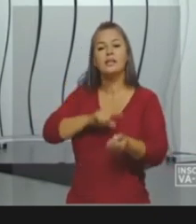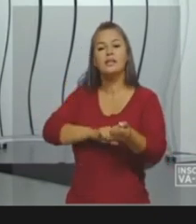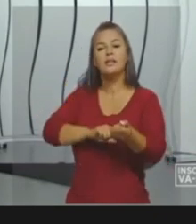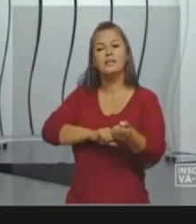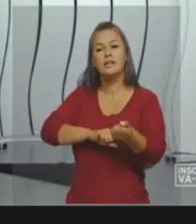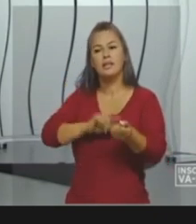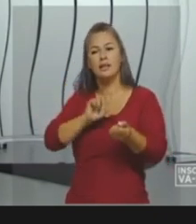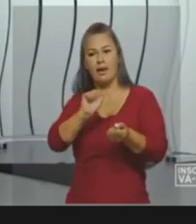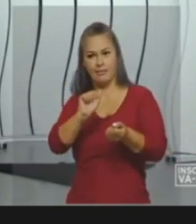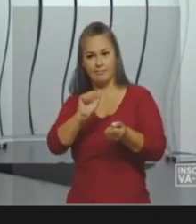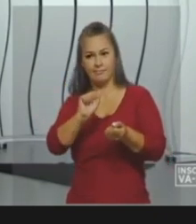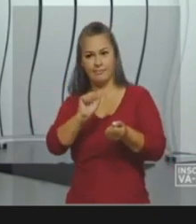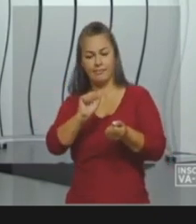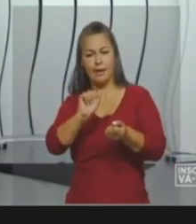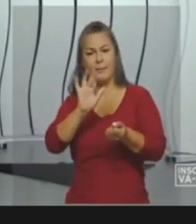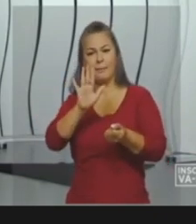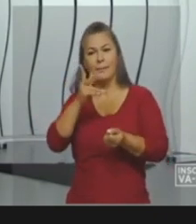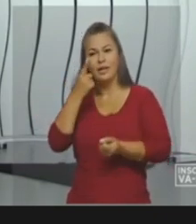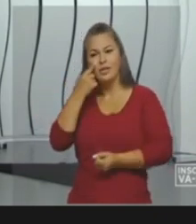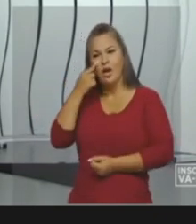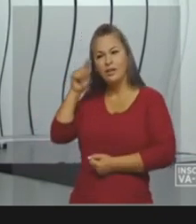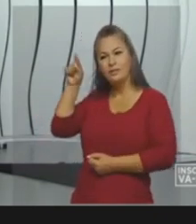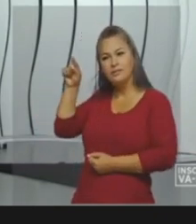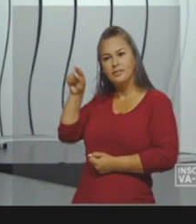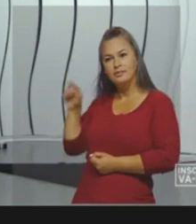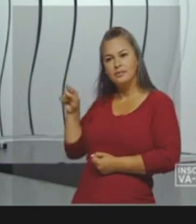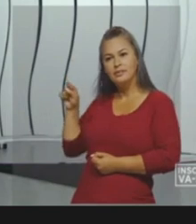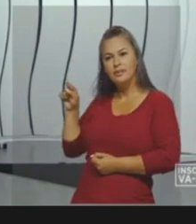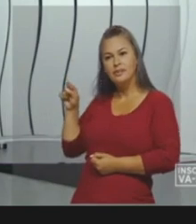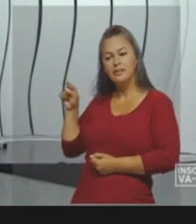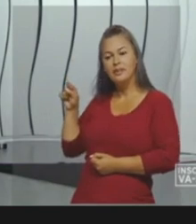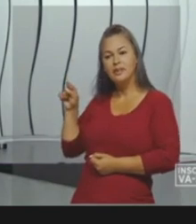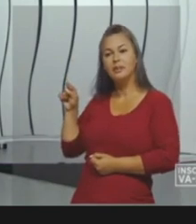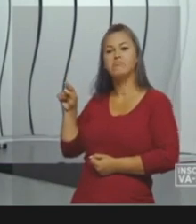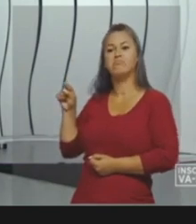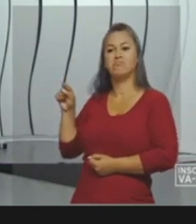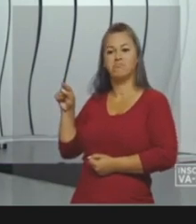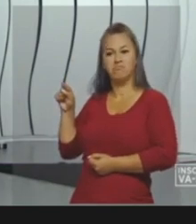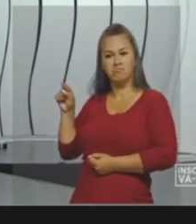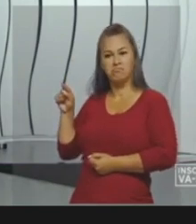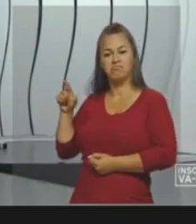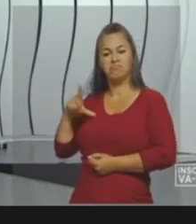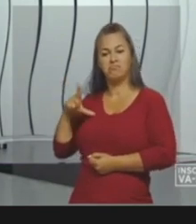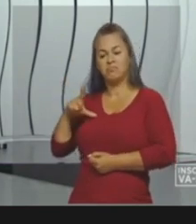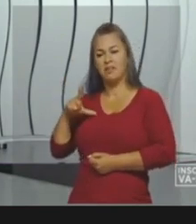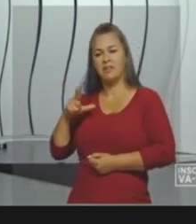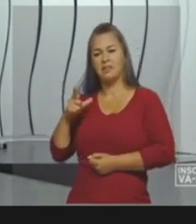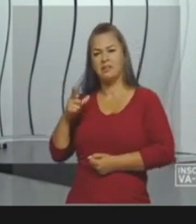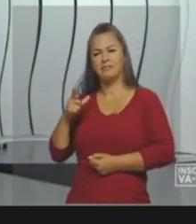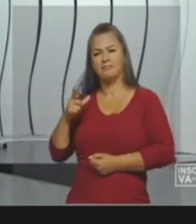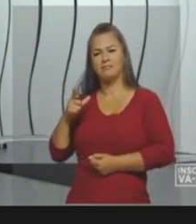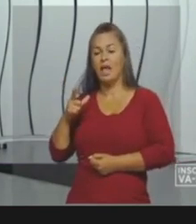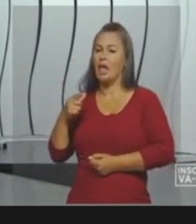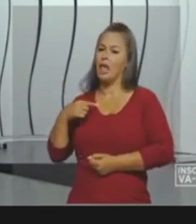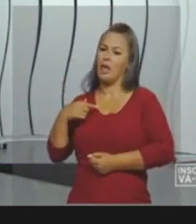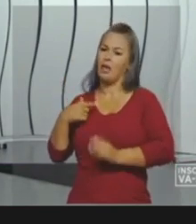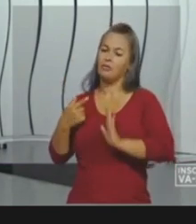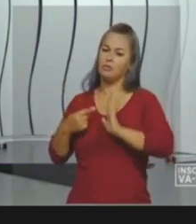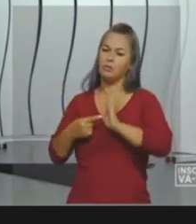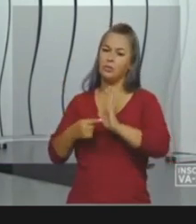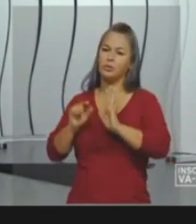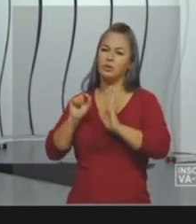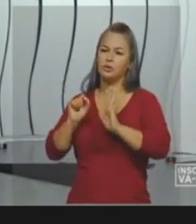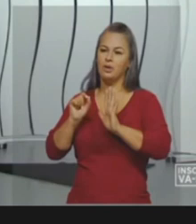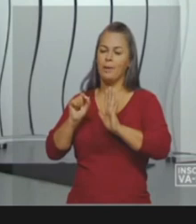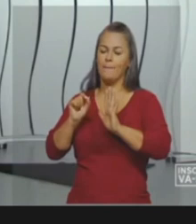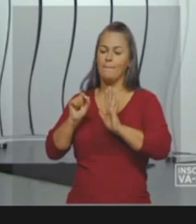ver agora a hemácia de baixo. Olha essa hemácia de baixo aqui, ó. Agora ela tem os quadradinhos na superfície. Eu estou representando a